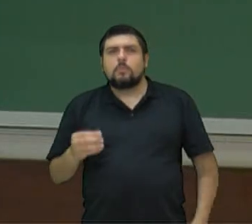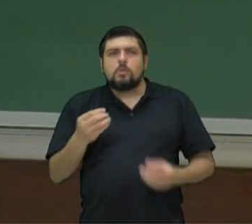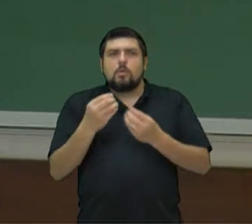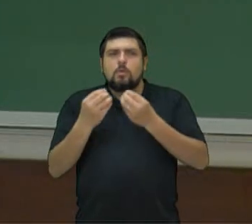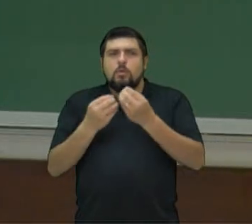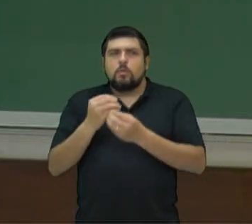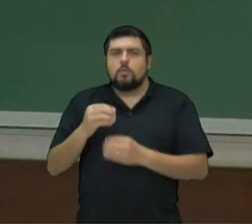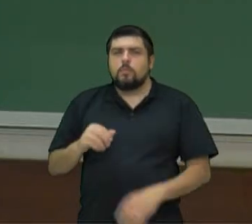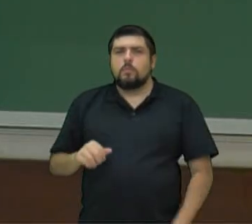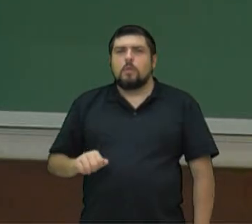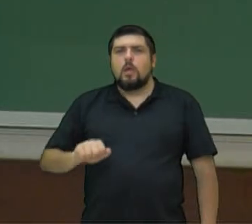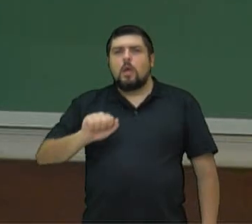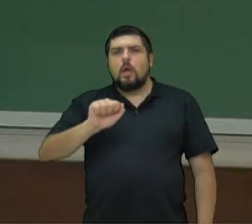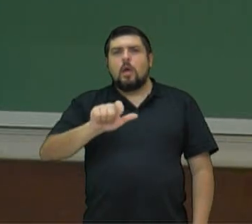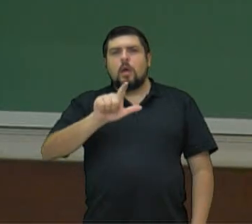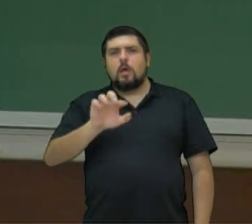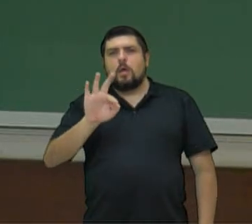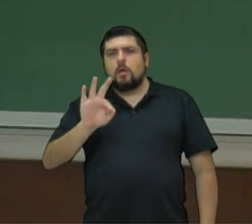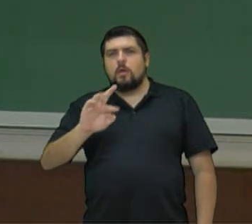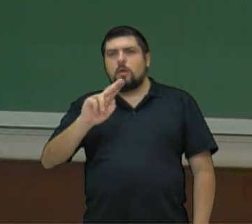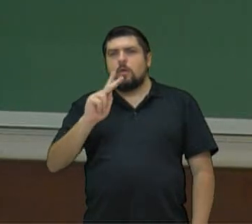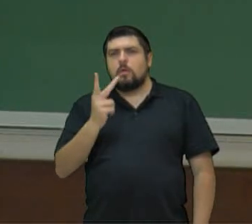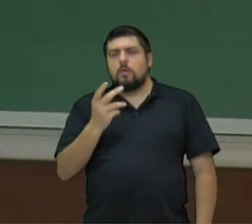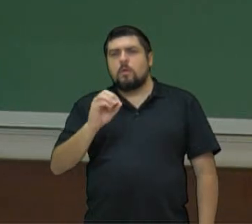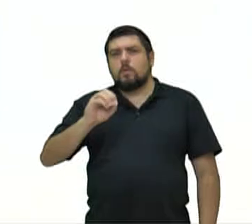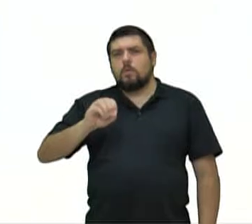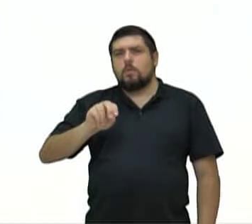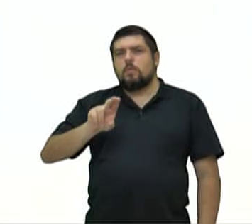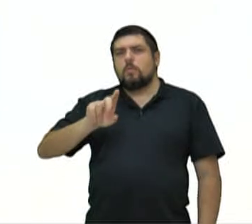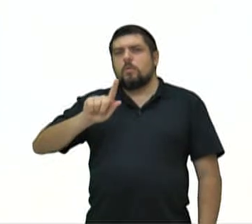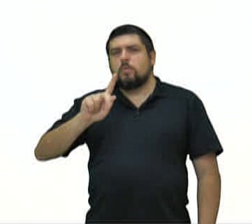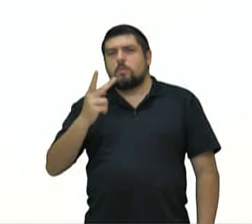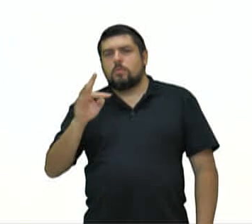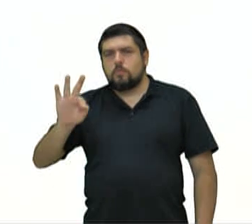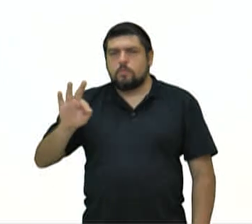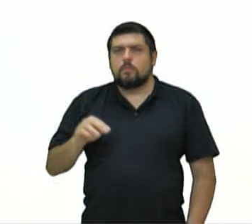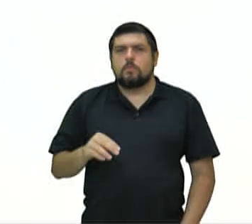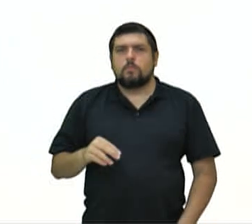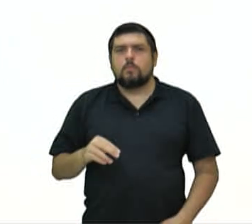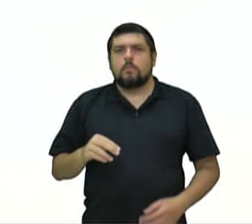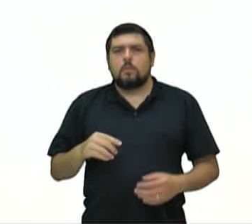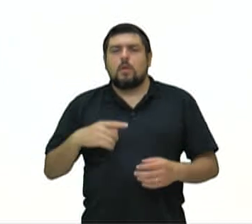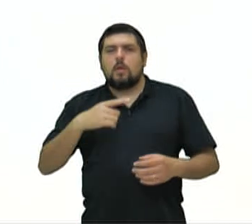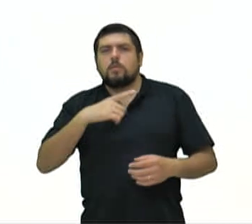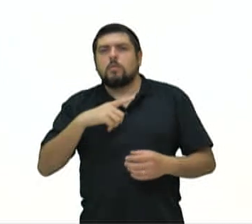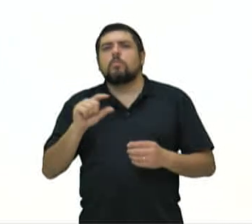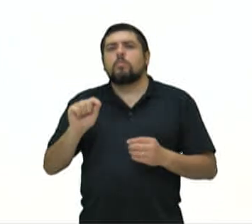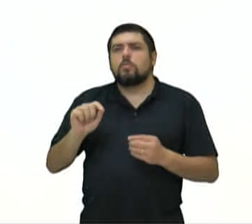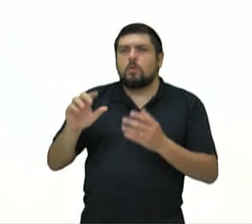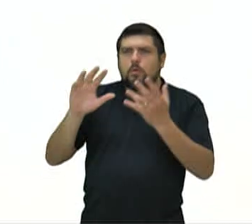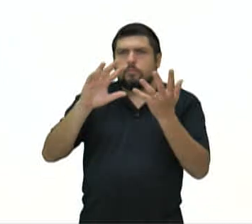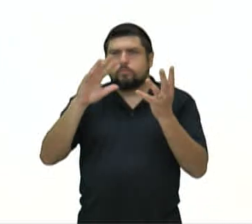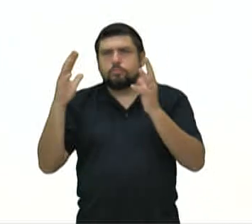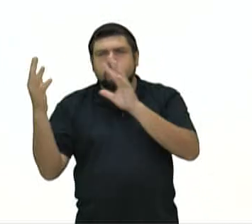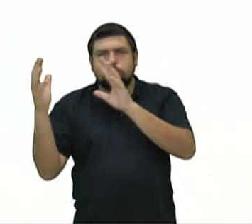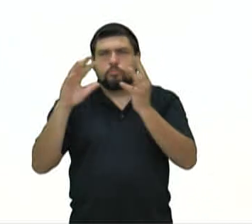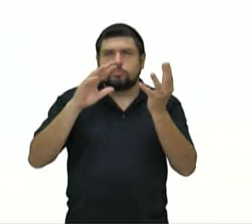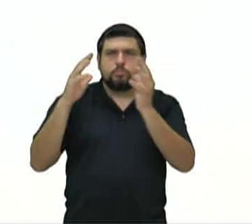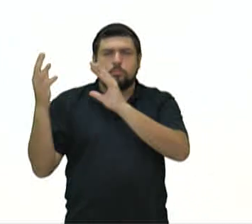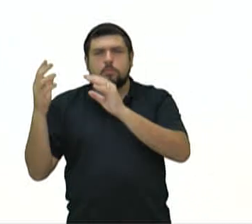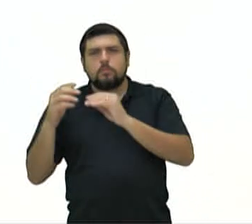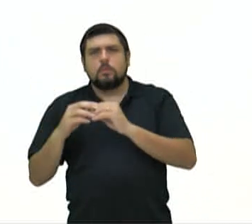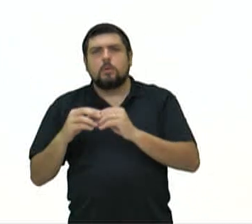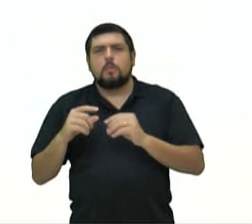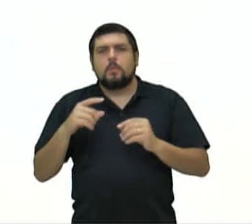sempre acompanhado de uma oração completa. A gente tem aqui o sujeito, the weather, que é o clima, is, que é o verbo,